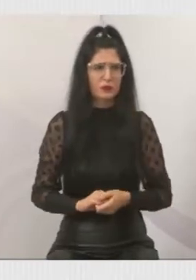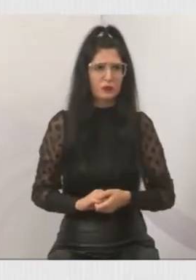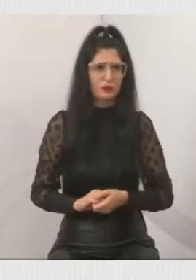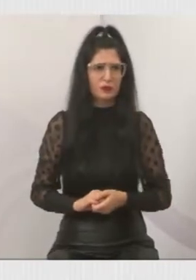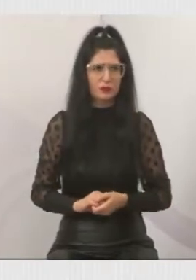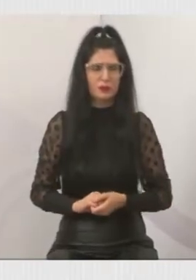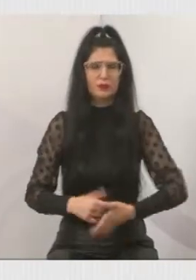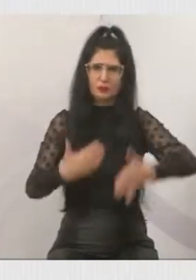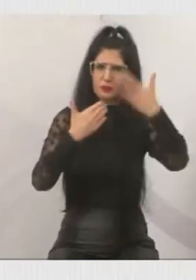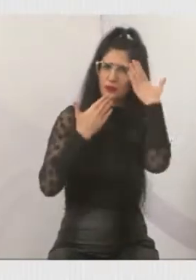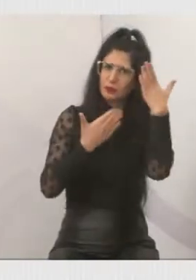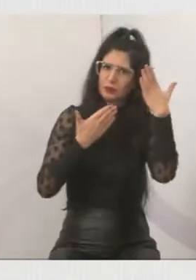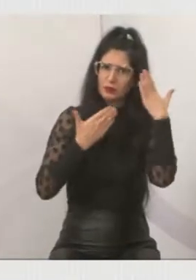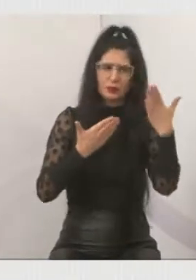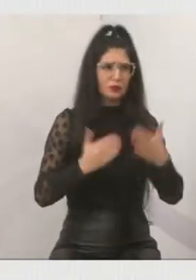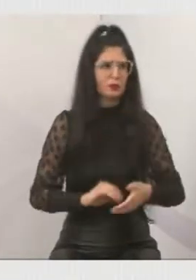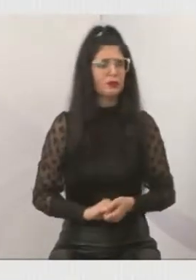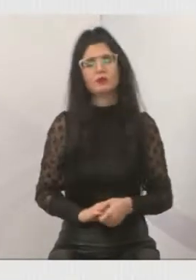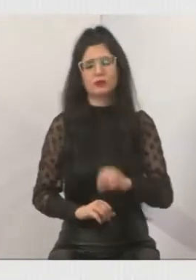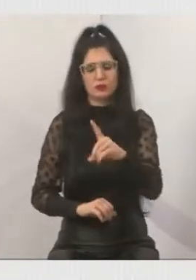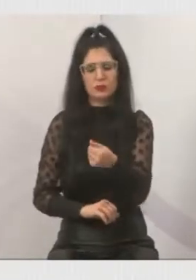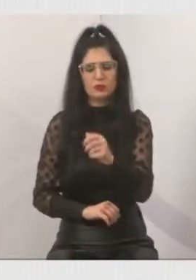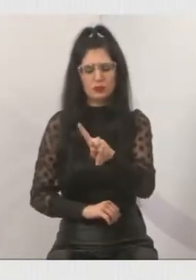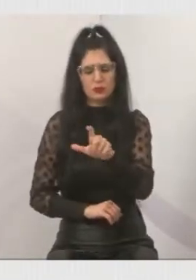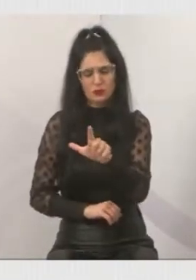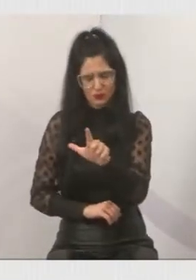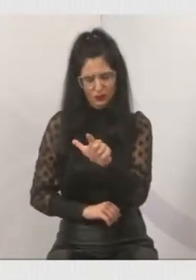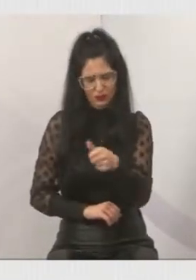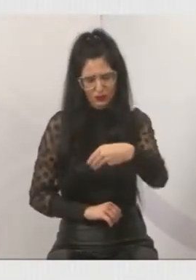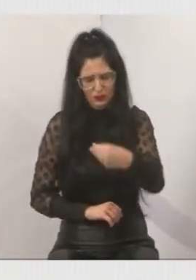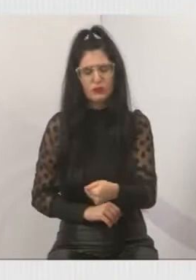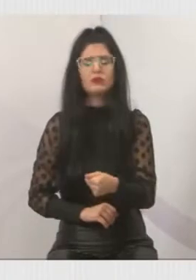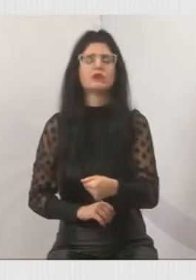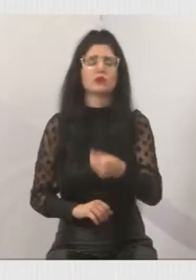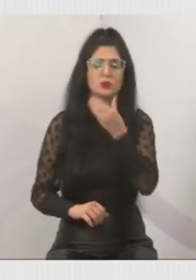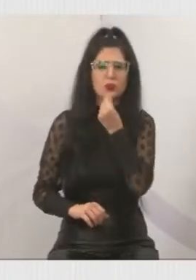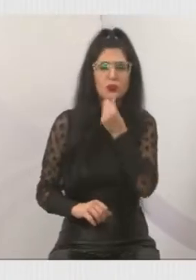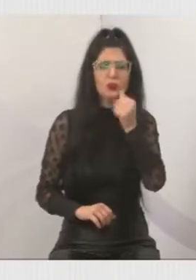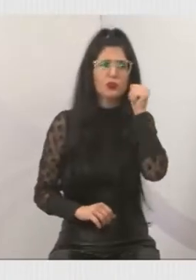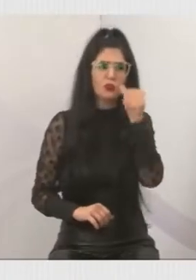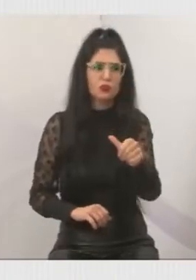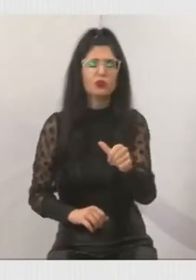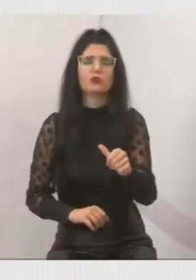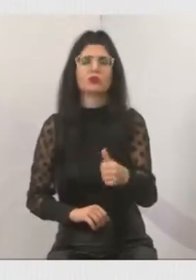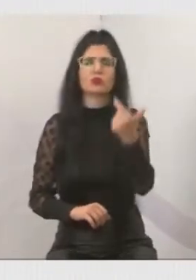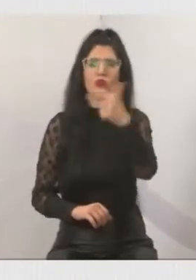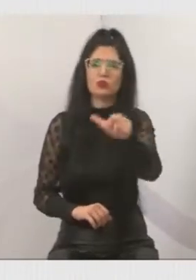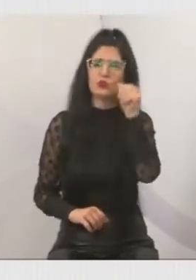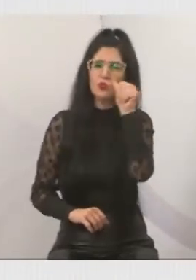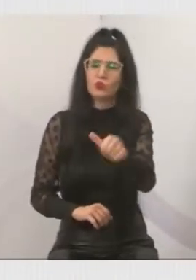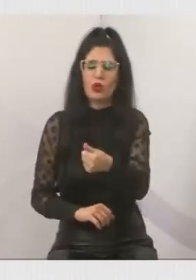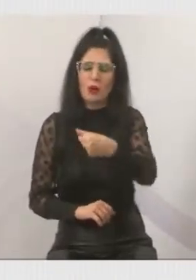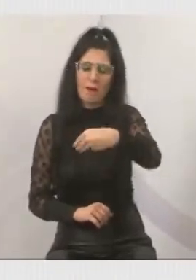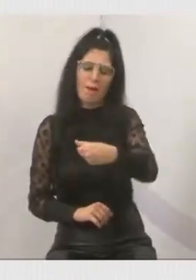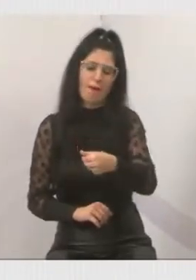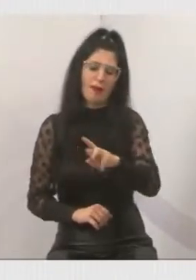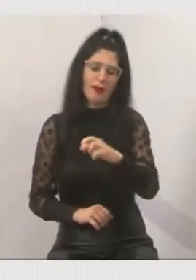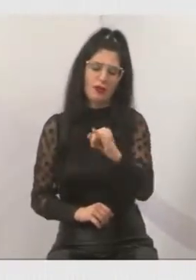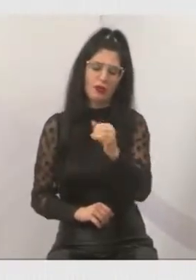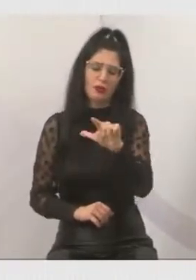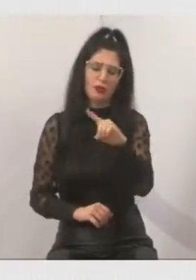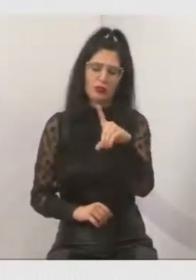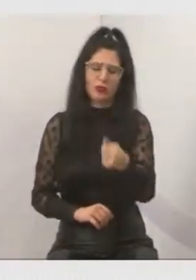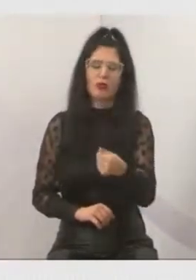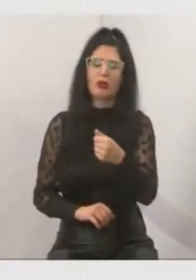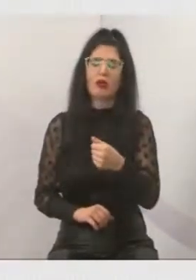Gostaria aí de agradecer o senhor Dalmo Garcia, a senhora Marilza Zampieri, a Marilda Serrano e a senhora